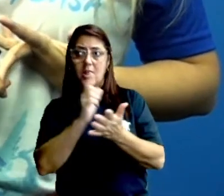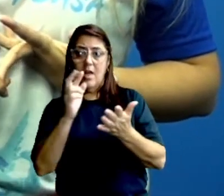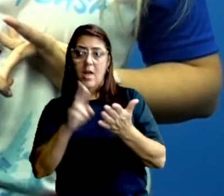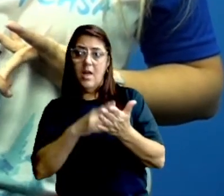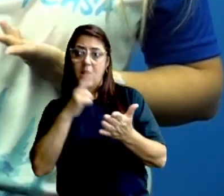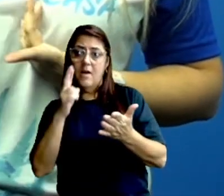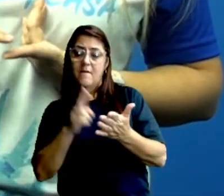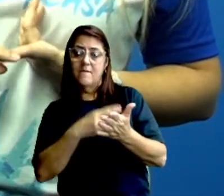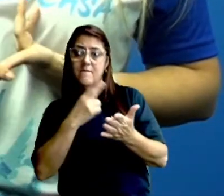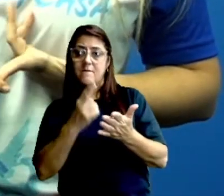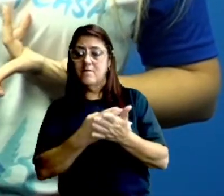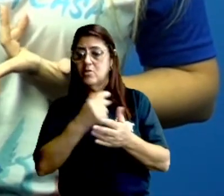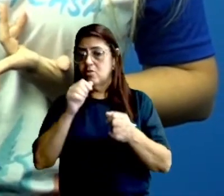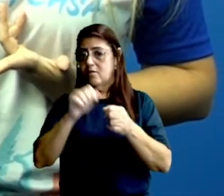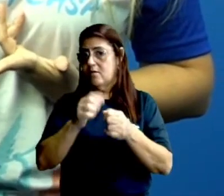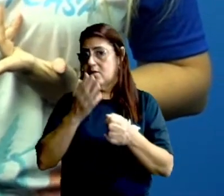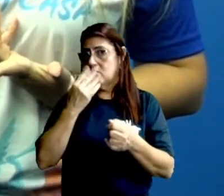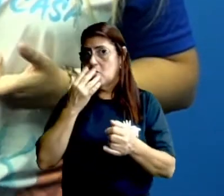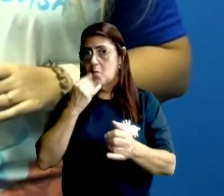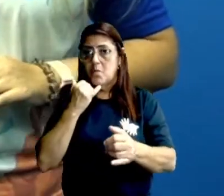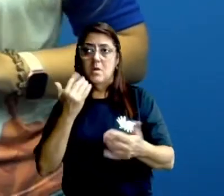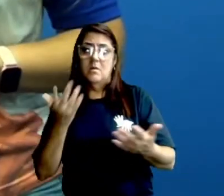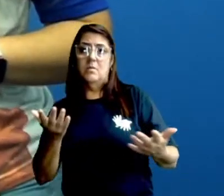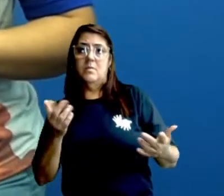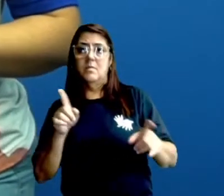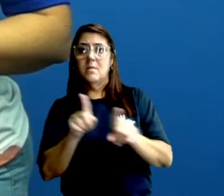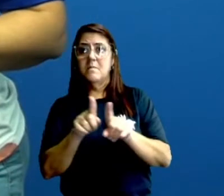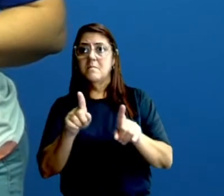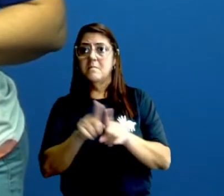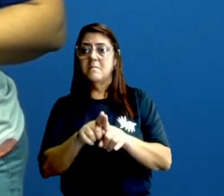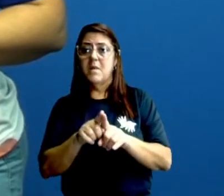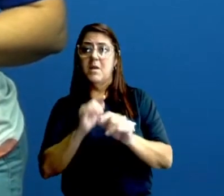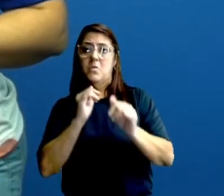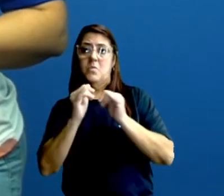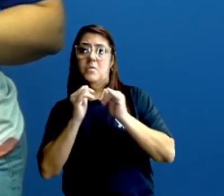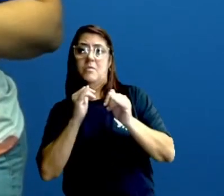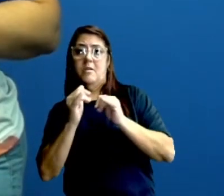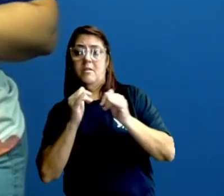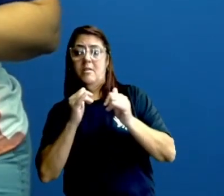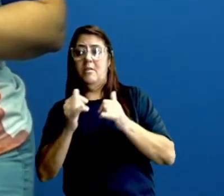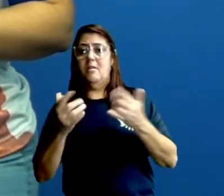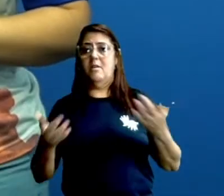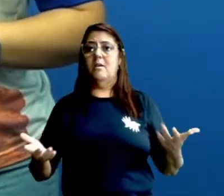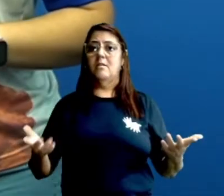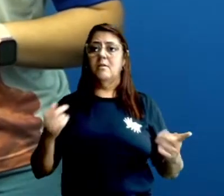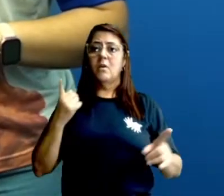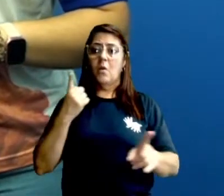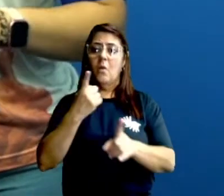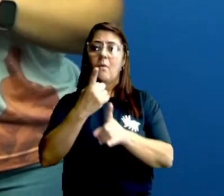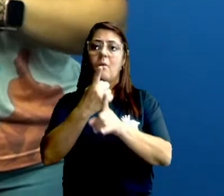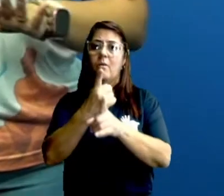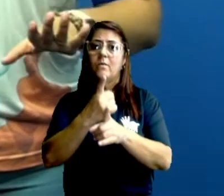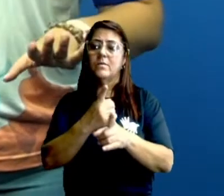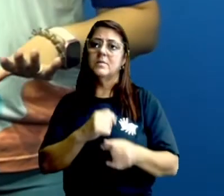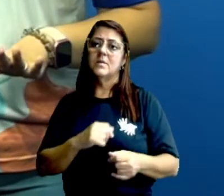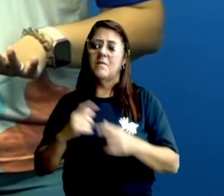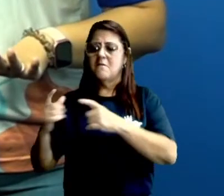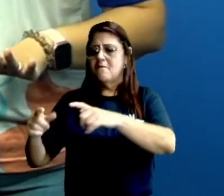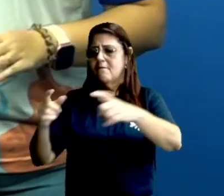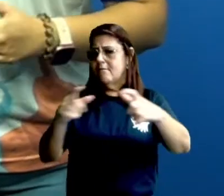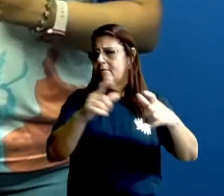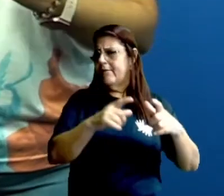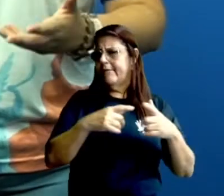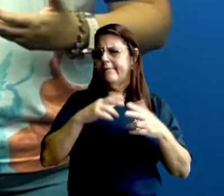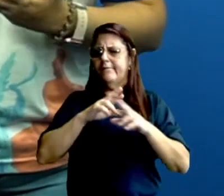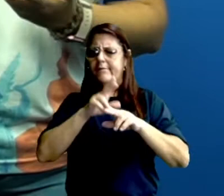revistas culinárias, em sites também. E a gente consegue encontrar esses textos em vários